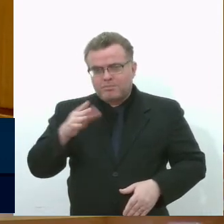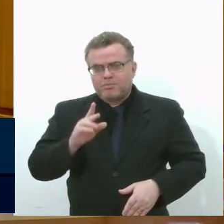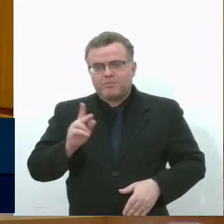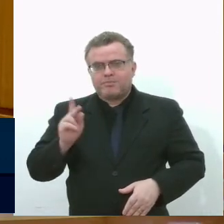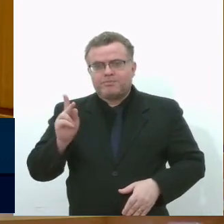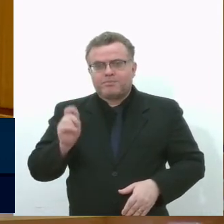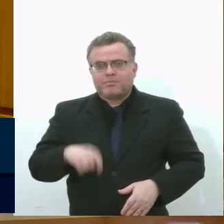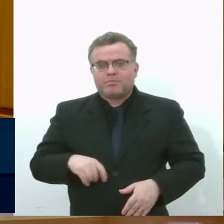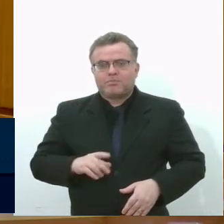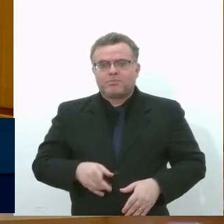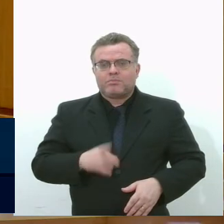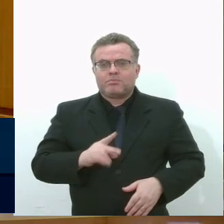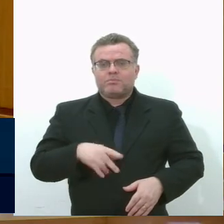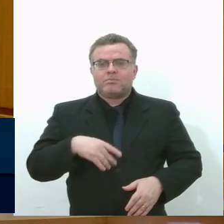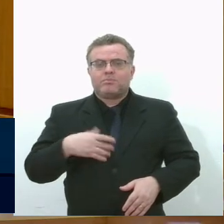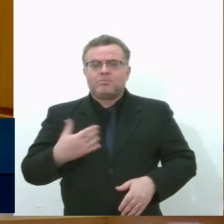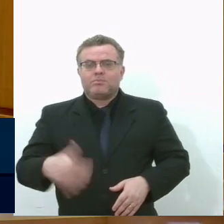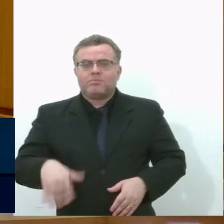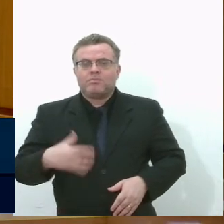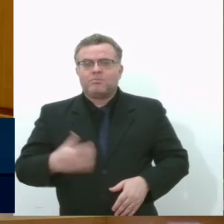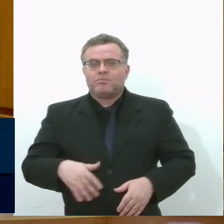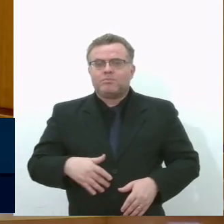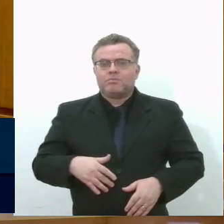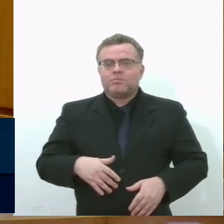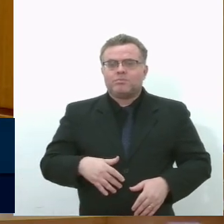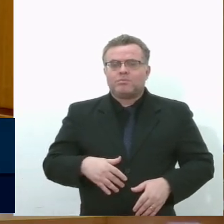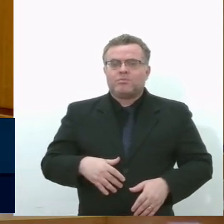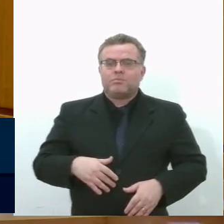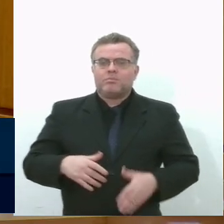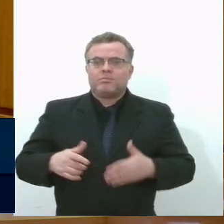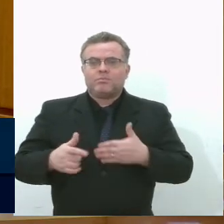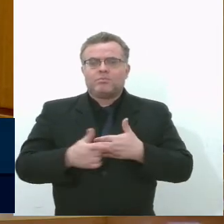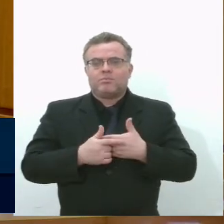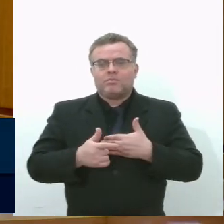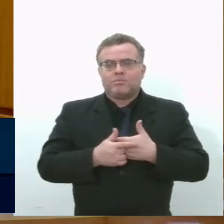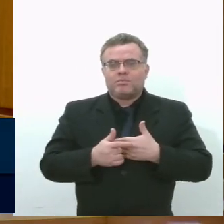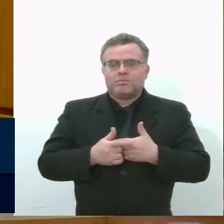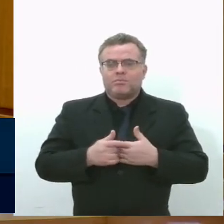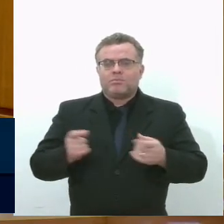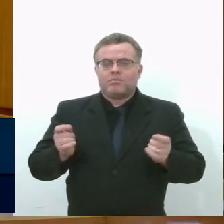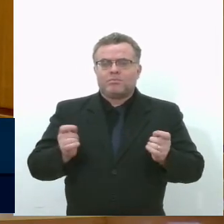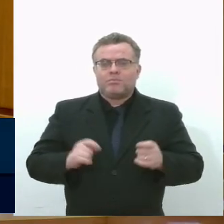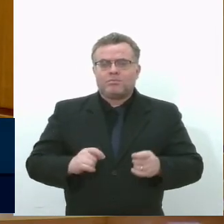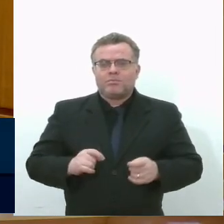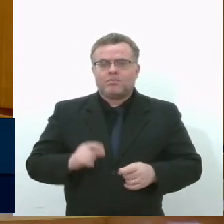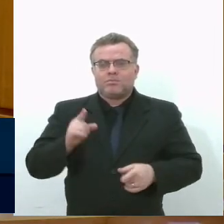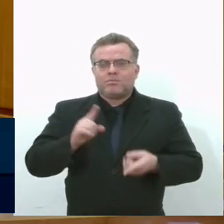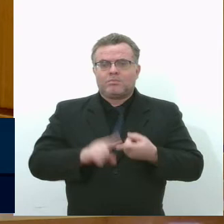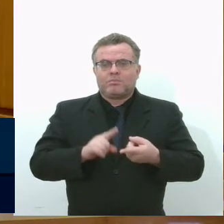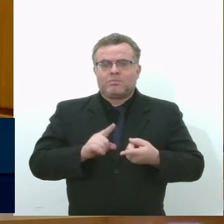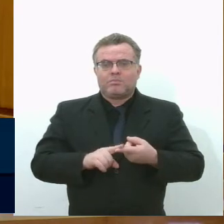Aliás, presidente, tem um outro papel que eu gostaria que Vossa Excelência também